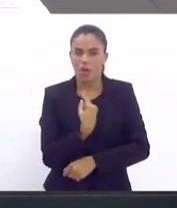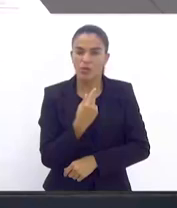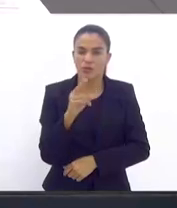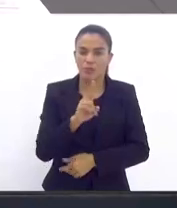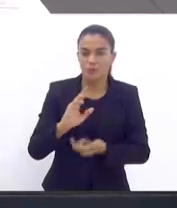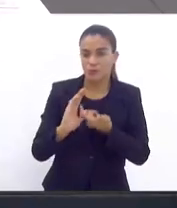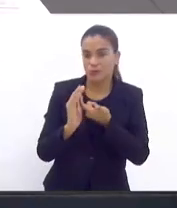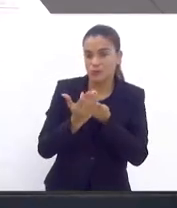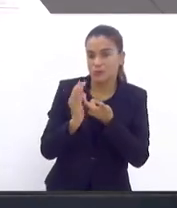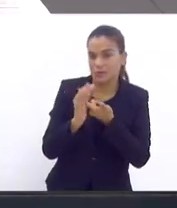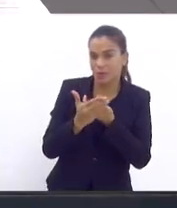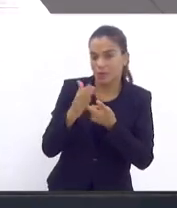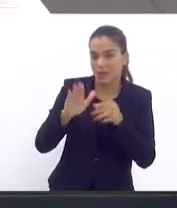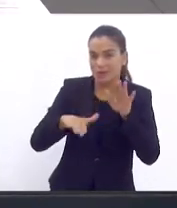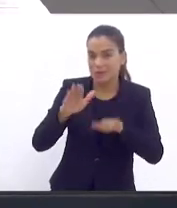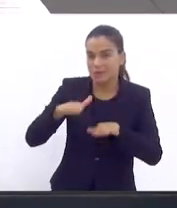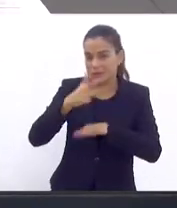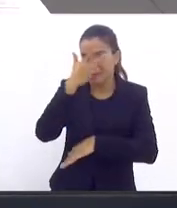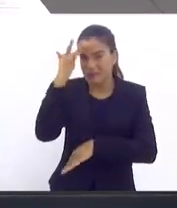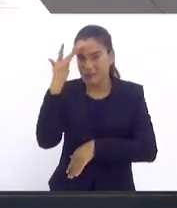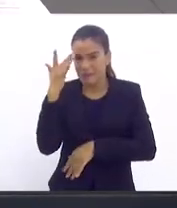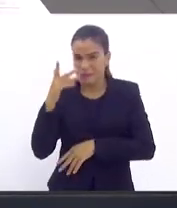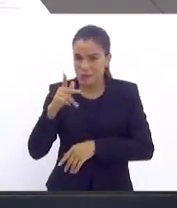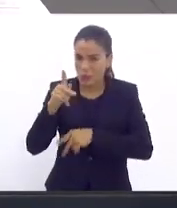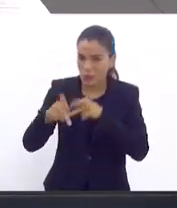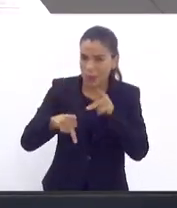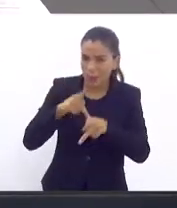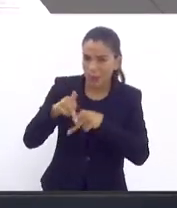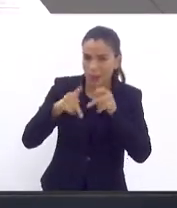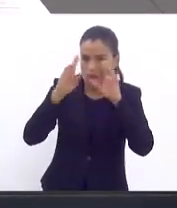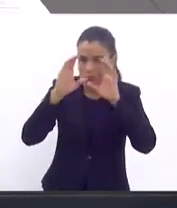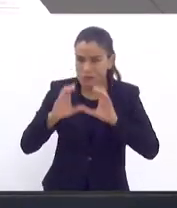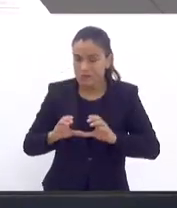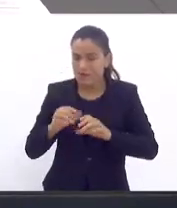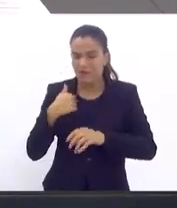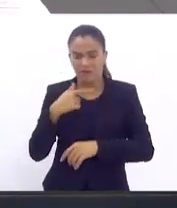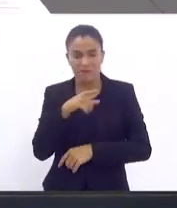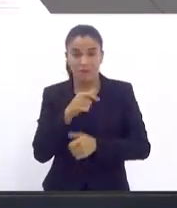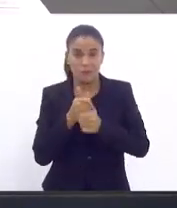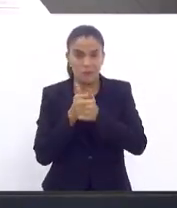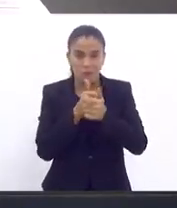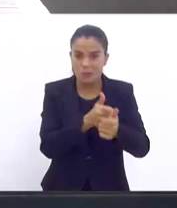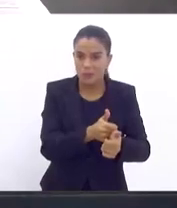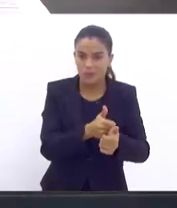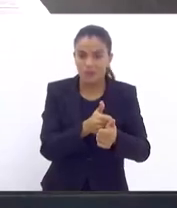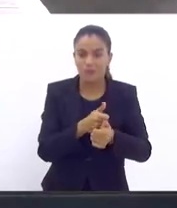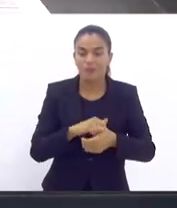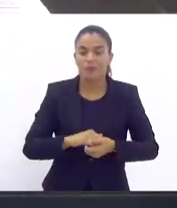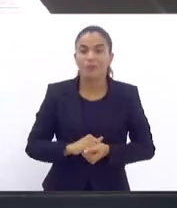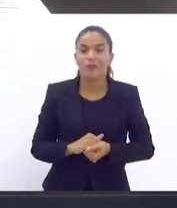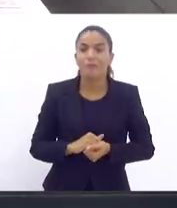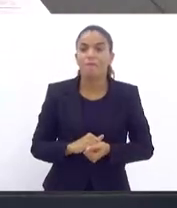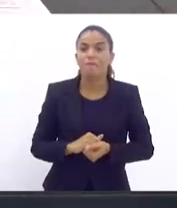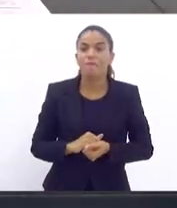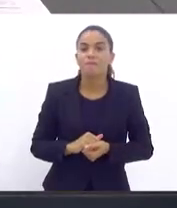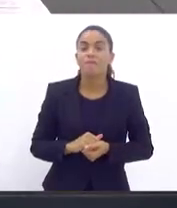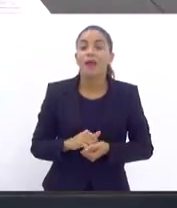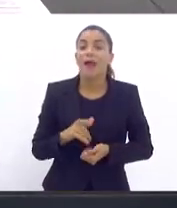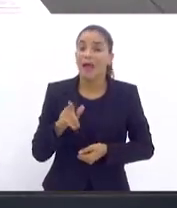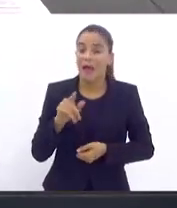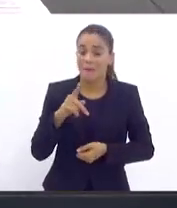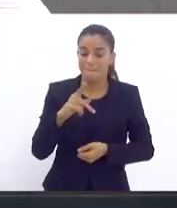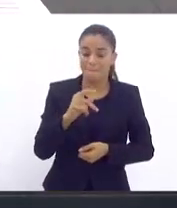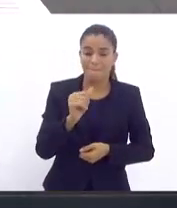termos aqui às vezes que as pessoas comuns não cidadão comum não acompanha tanto é a parofobia é